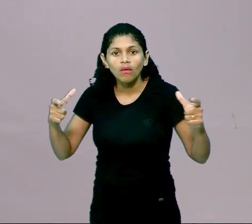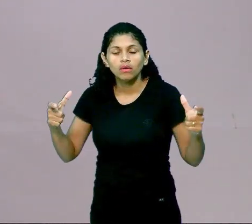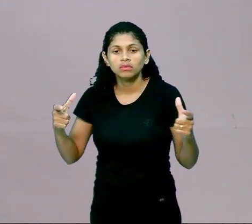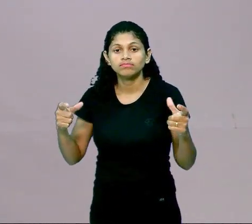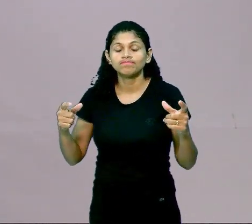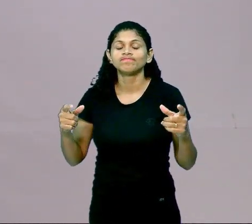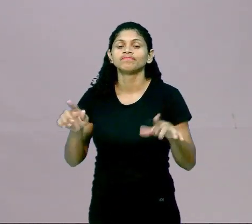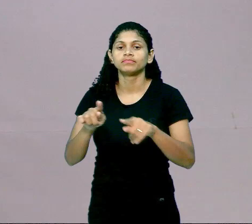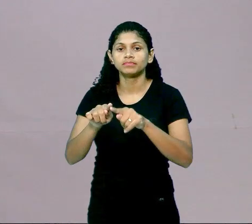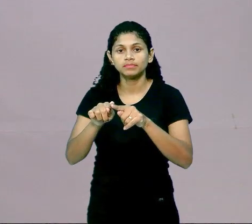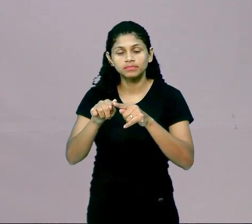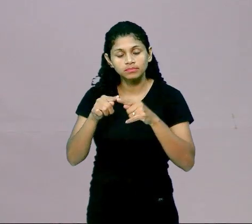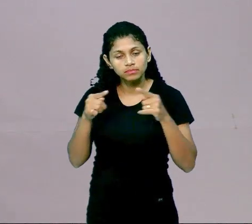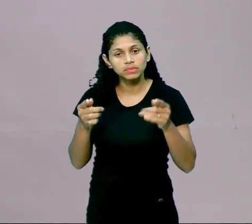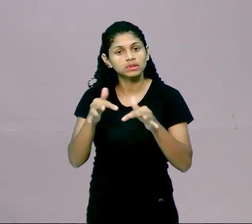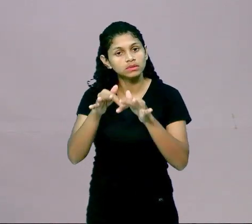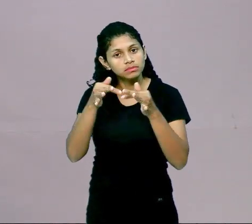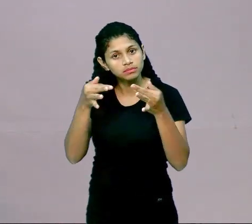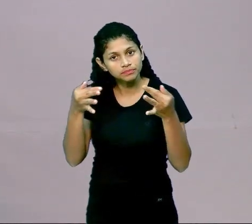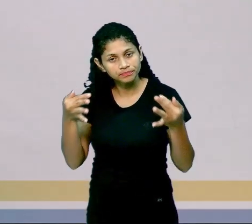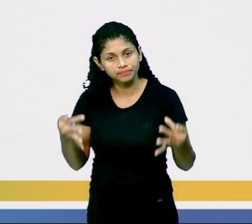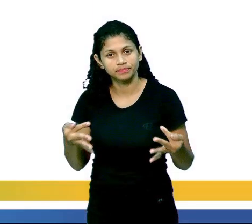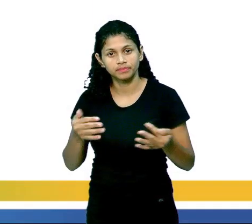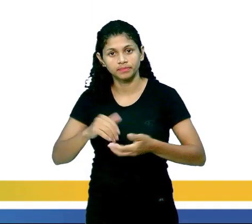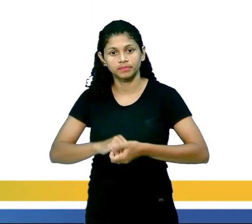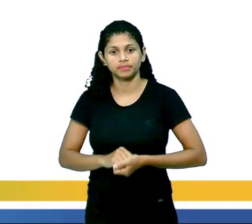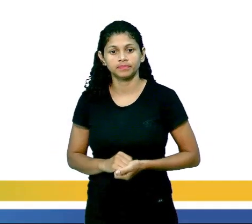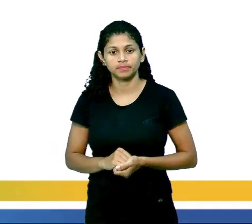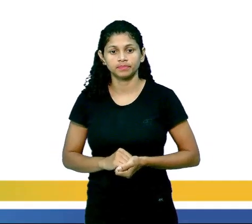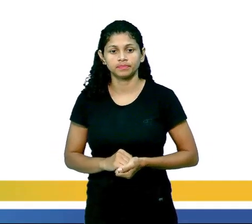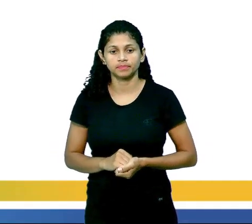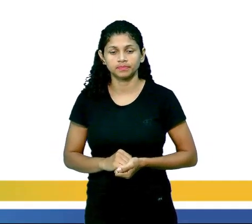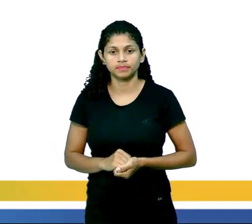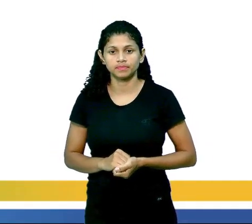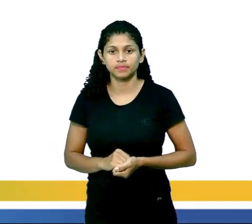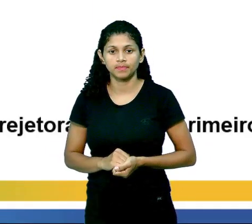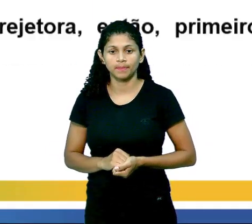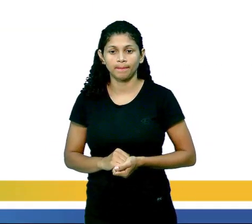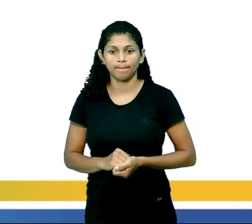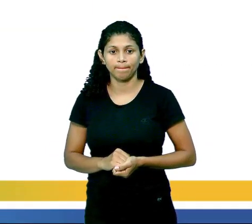simples quanto qualquer uma outra questão. Então vamos lá.